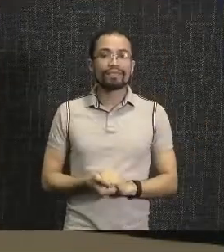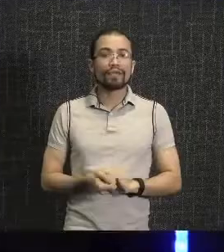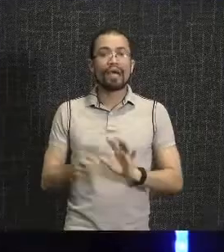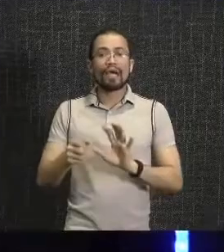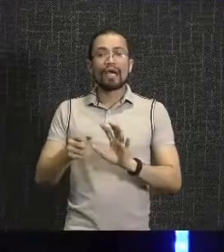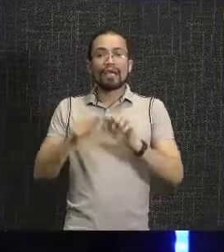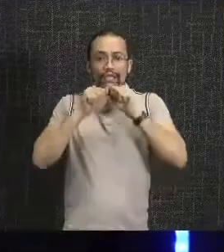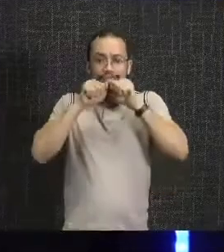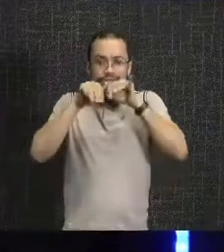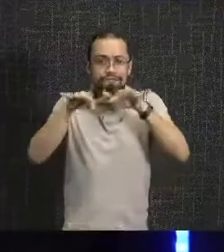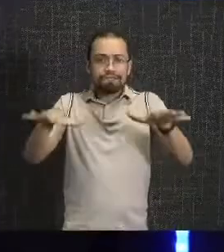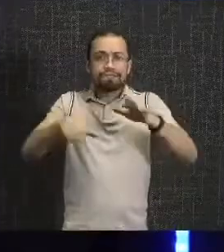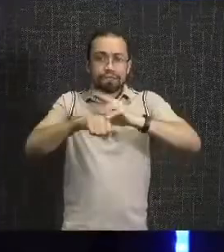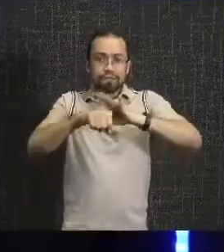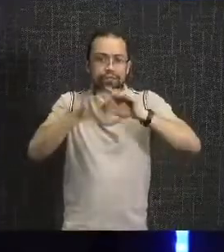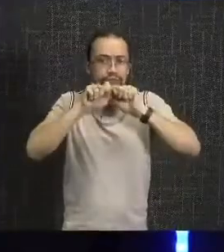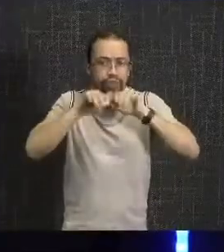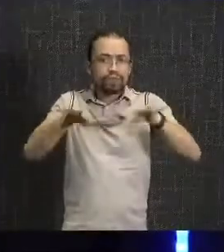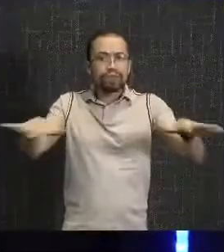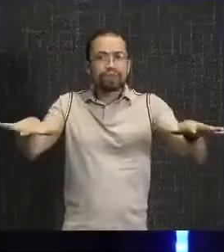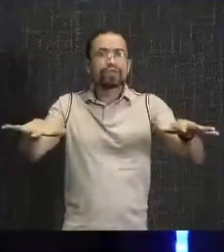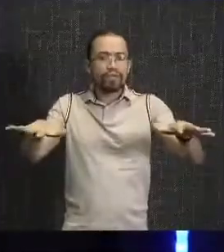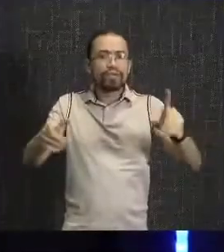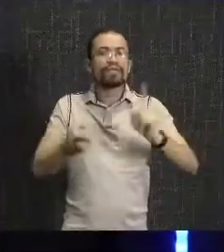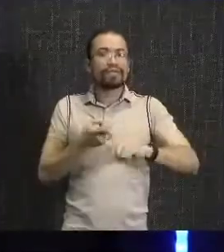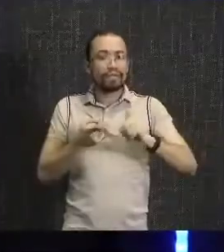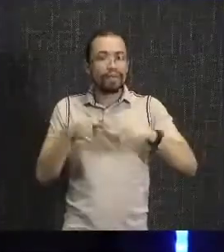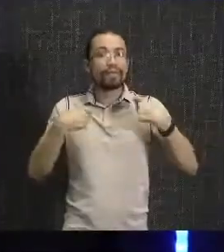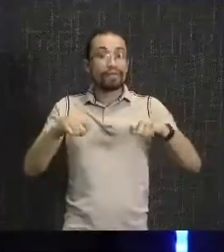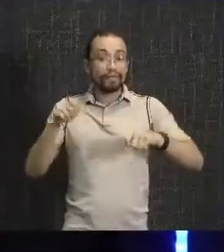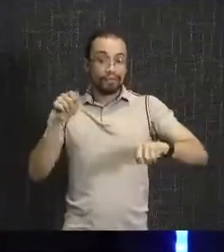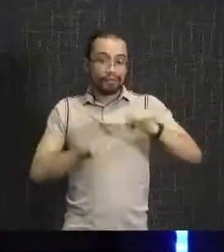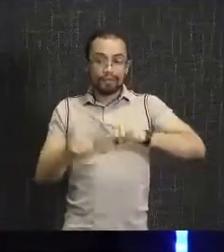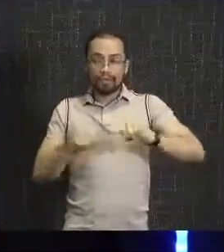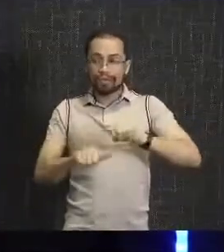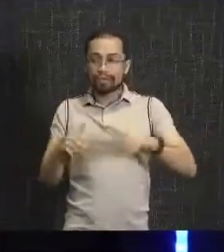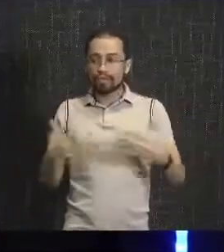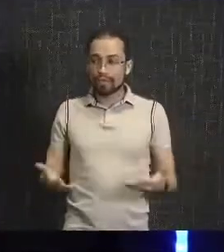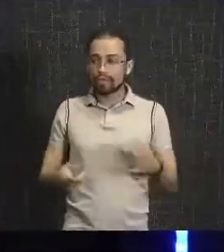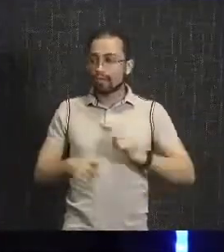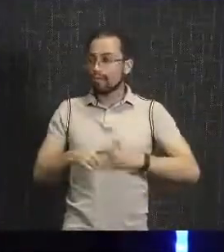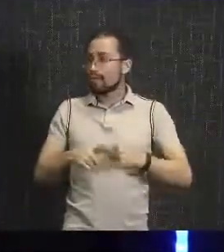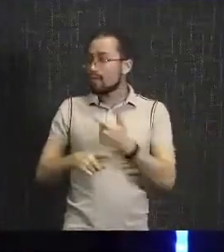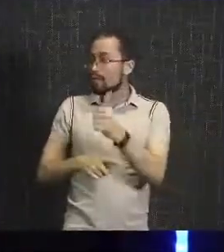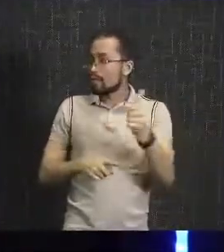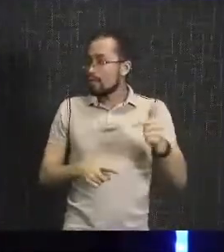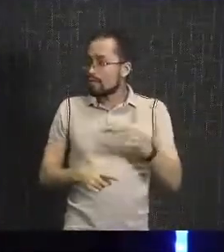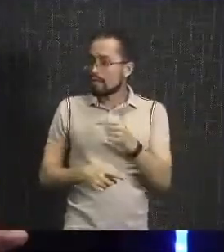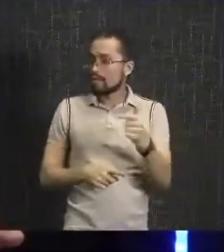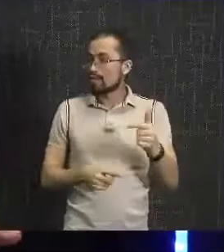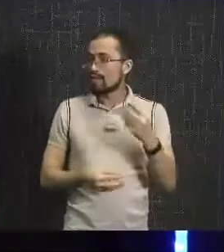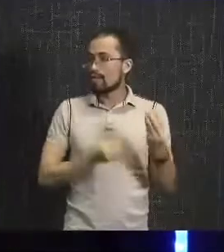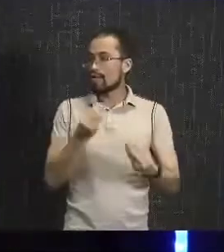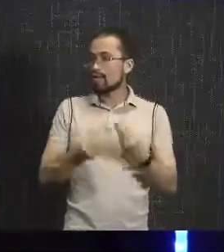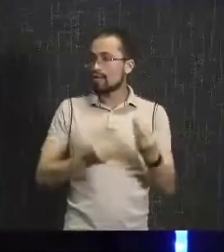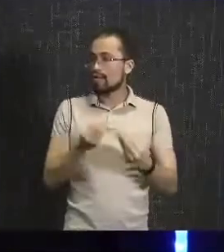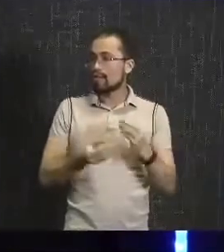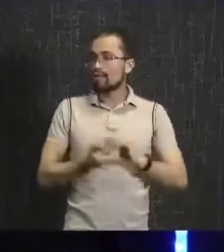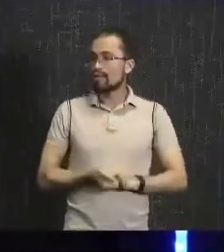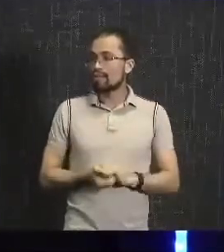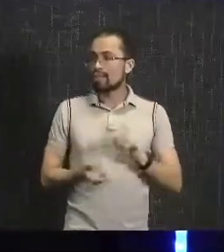todas essas mudanças. A convenção está aqui, teve que se reinventar, porque não tinha público, não podia